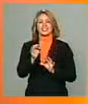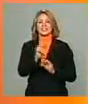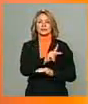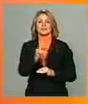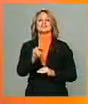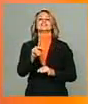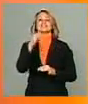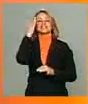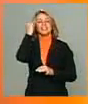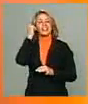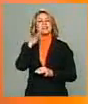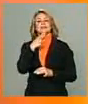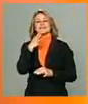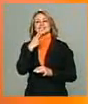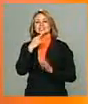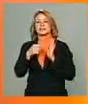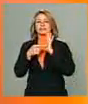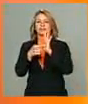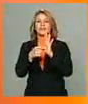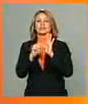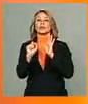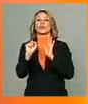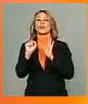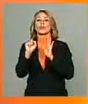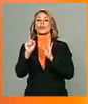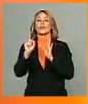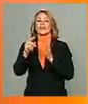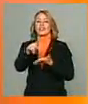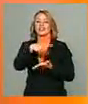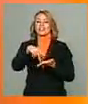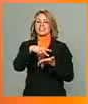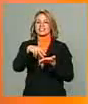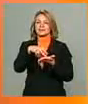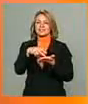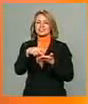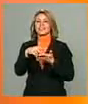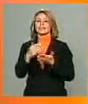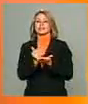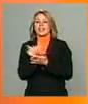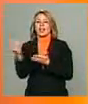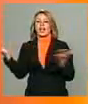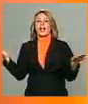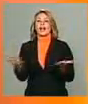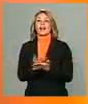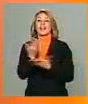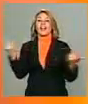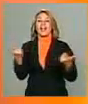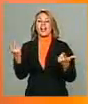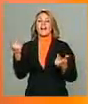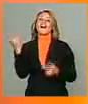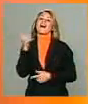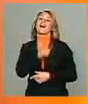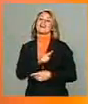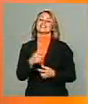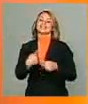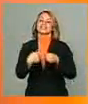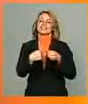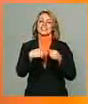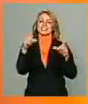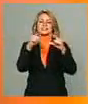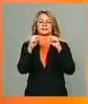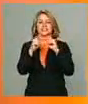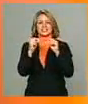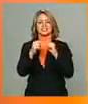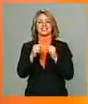Medeiros para nos mostrar como está a animação de um baile que está acontecendo agora numa cidade satélite de Brasília deve